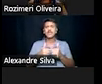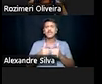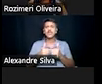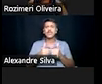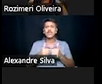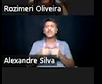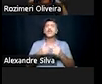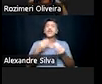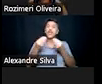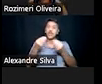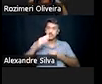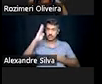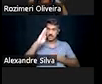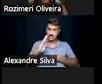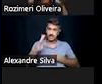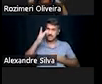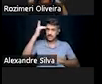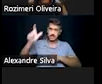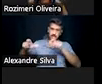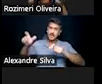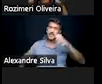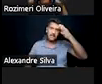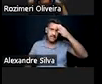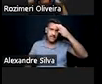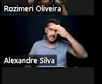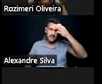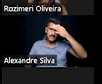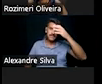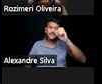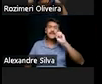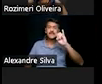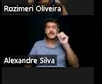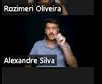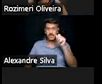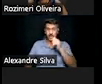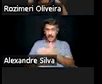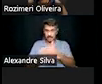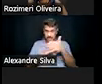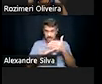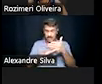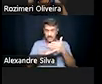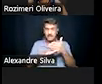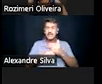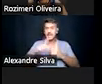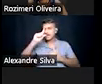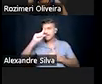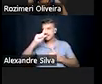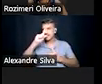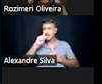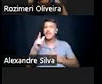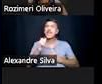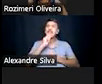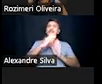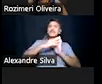como esses brasileiros, como essas pessoas pensam. Porque se fosse uma mulher branca e grega, ela seria o